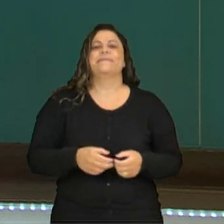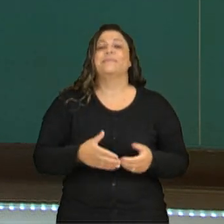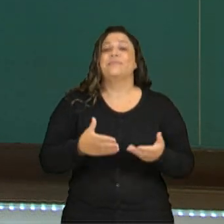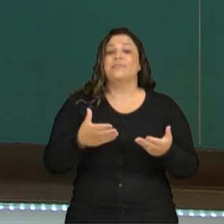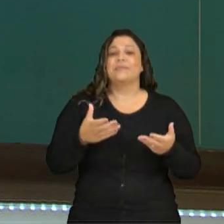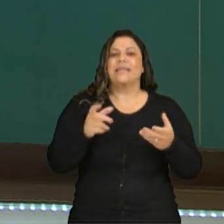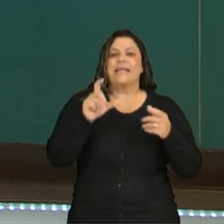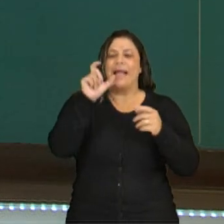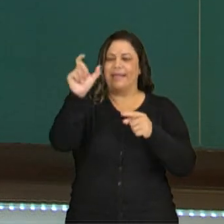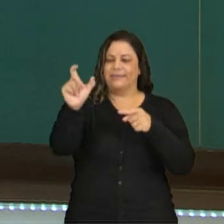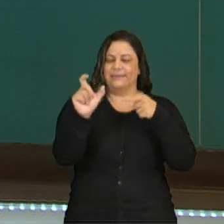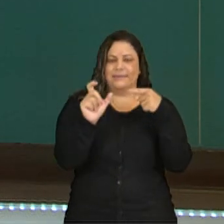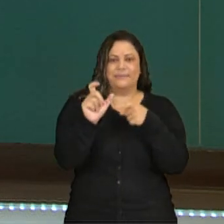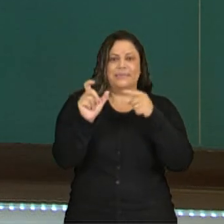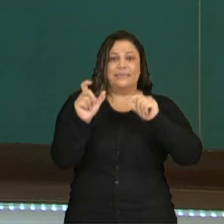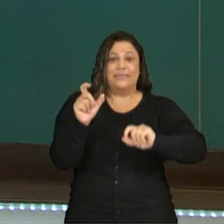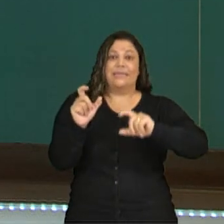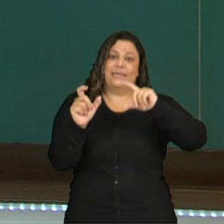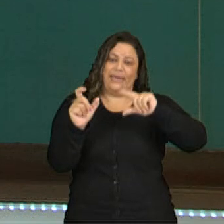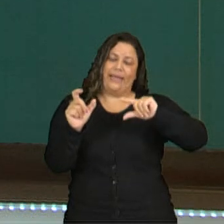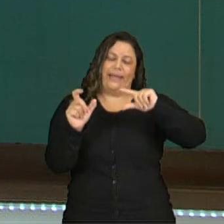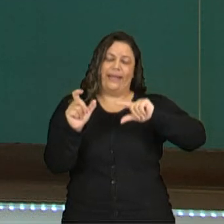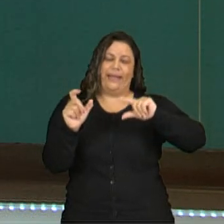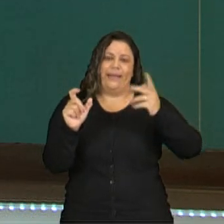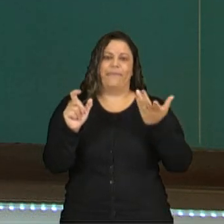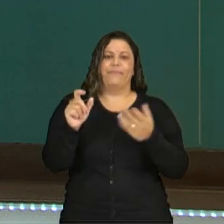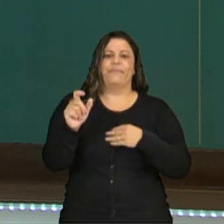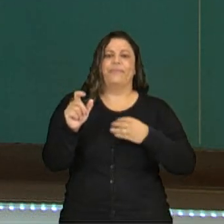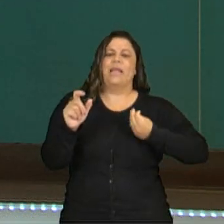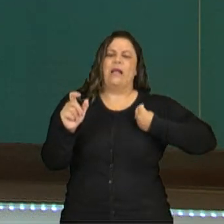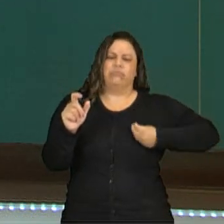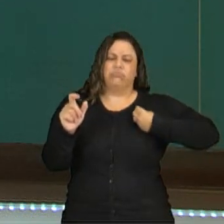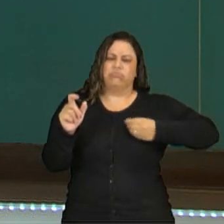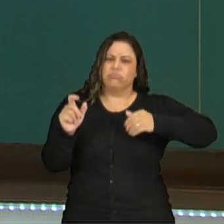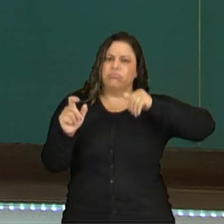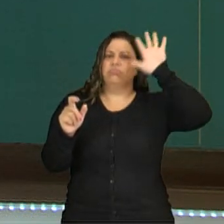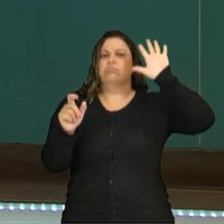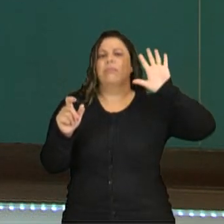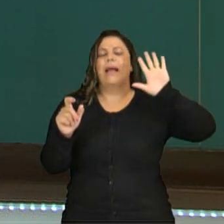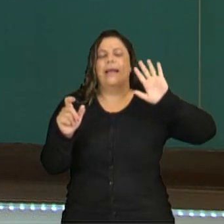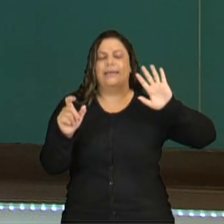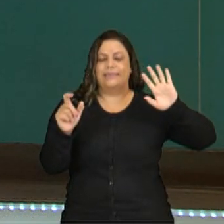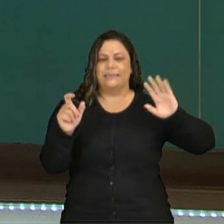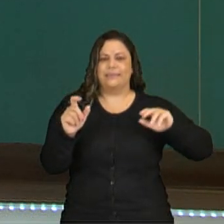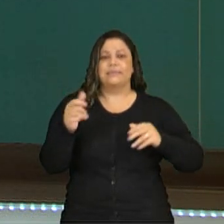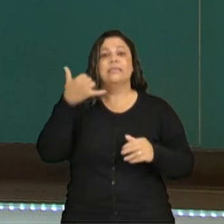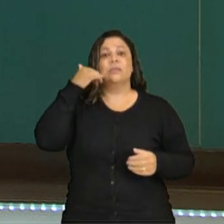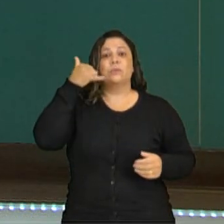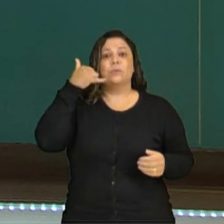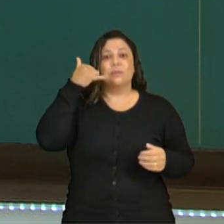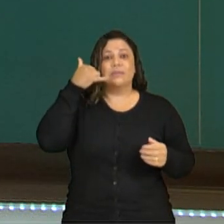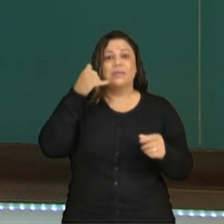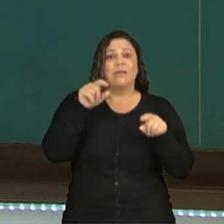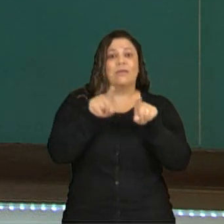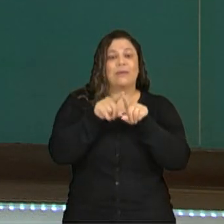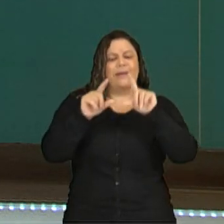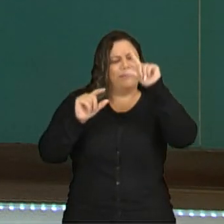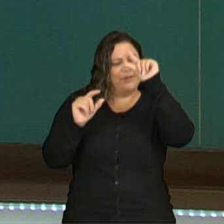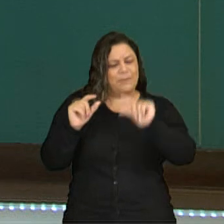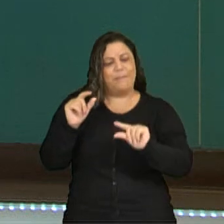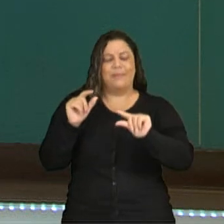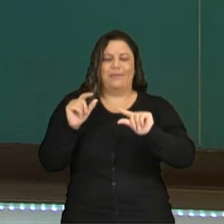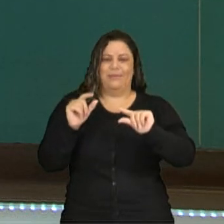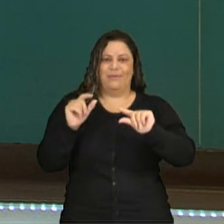baterias aumentaram a duração, tinha um tempo de vida maior, tá? E os celulares puderam ficar um pouco menores e